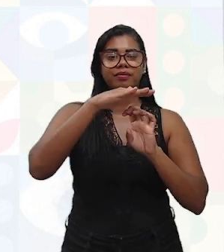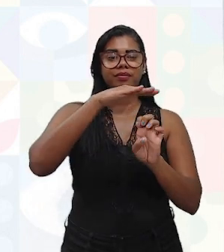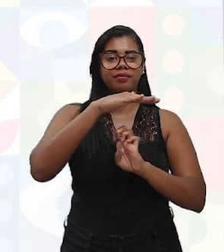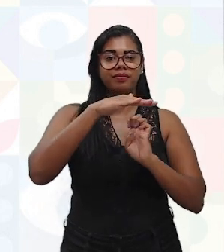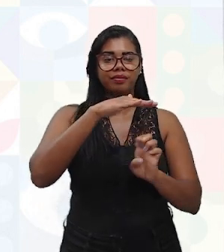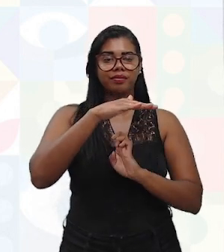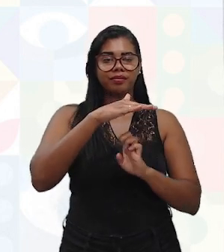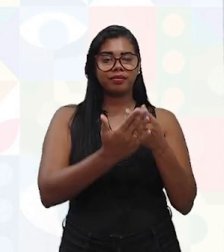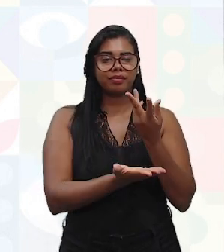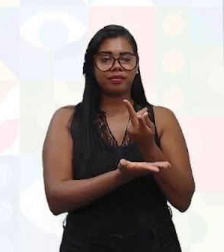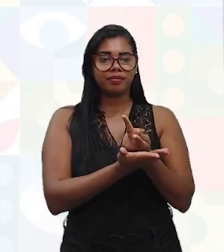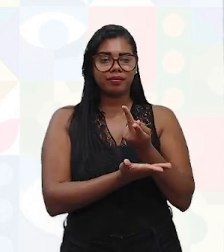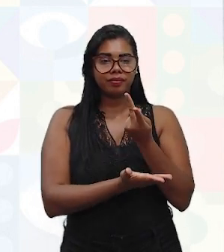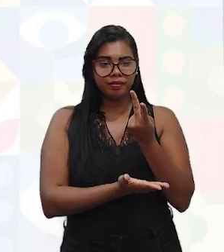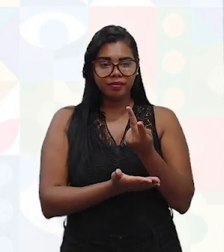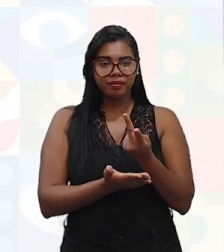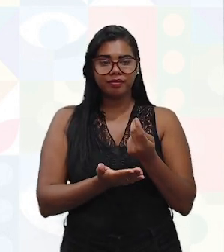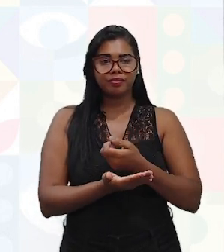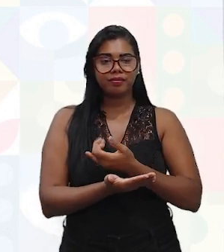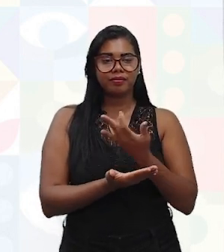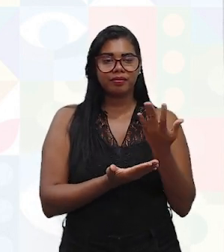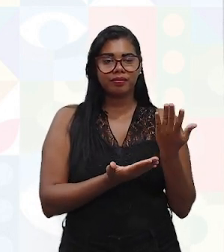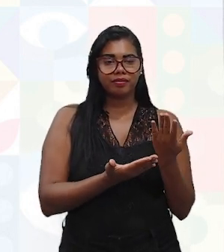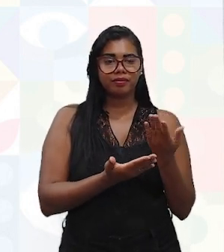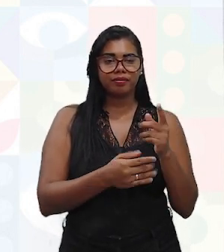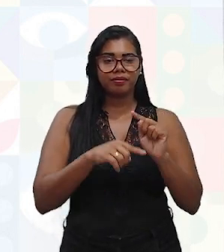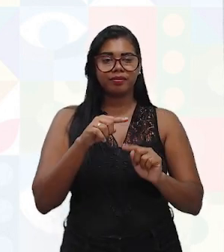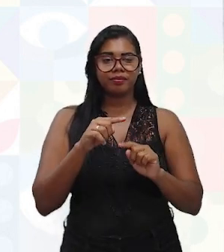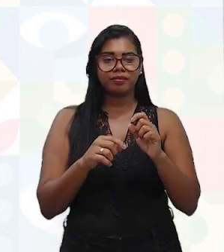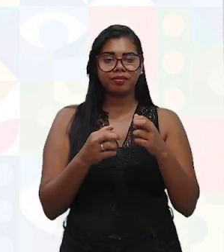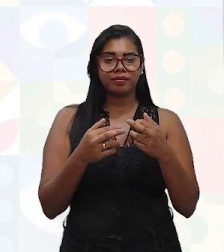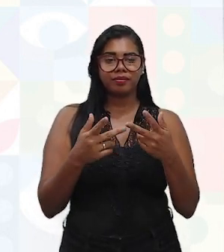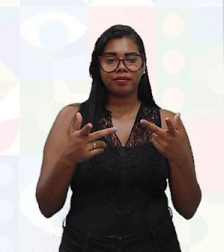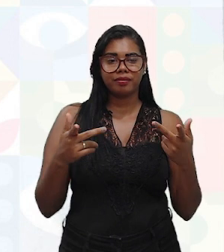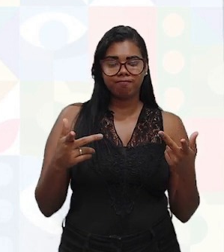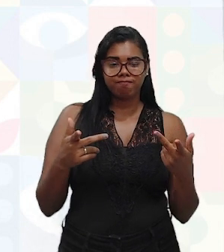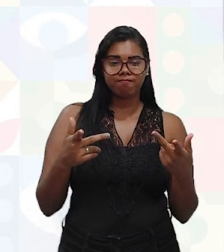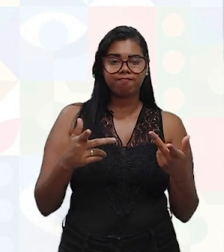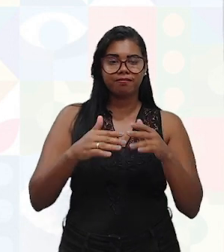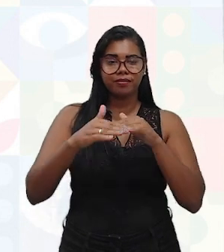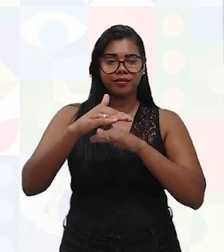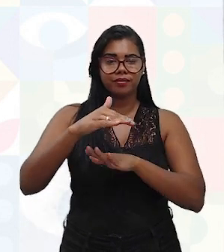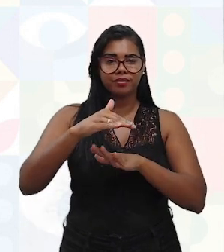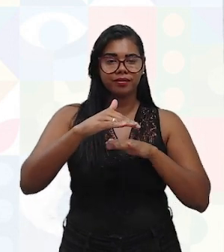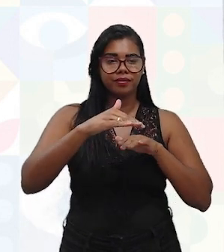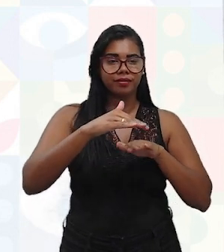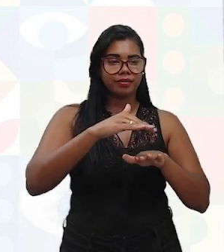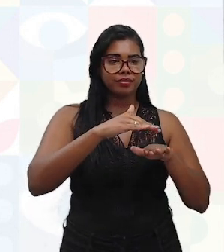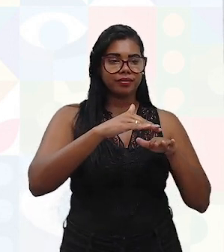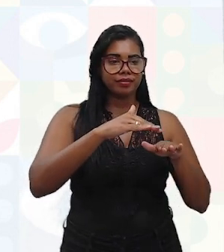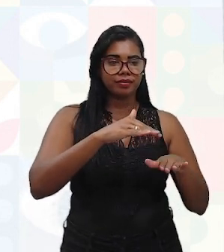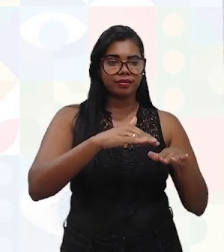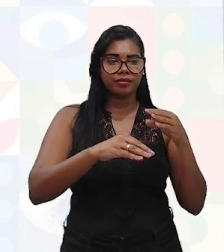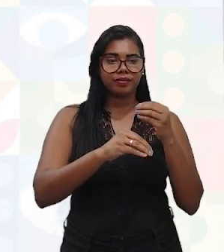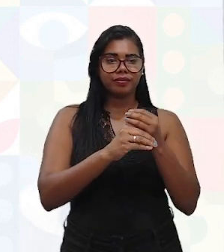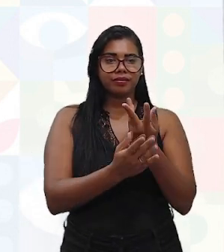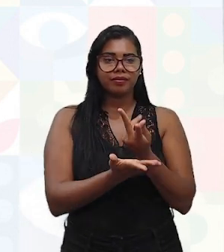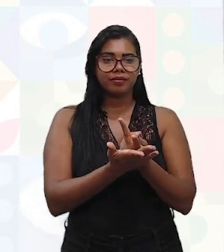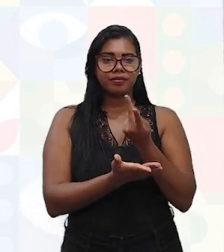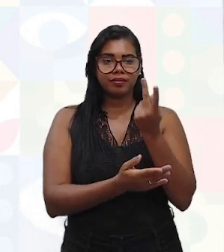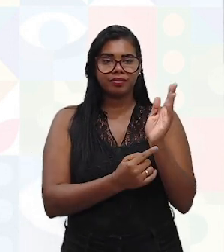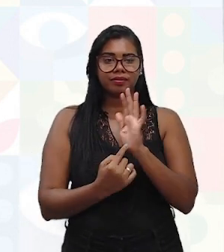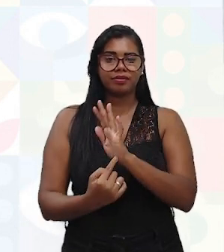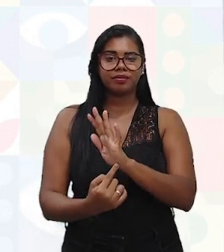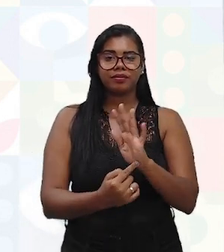ao estabelecer a quantidade ideal de produtos a serem mantidos em armazenamento e determinando